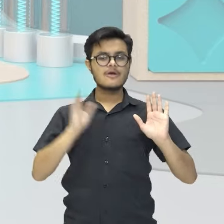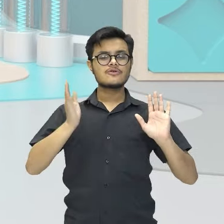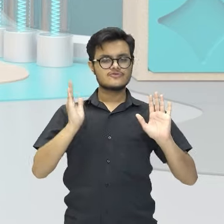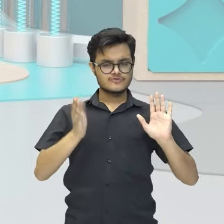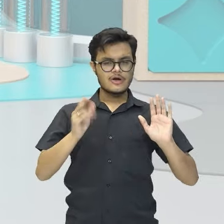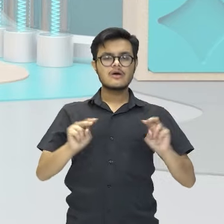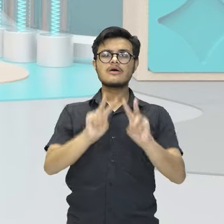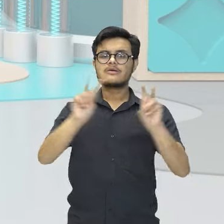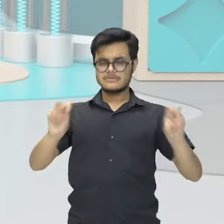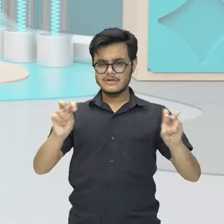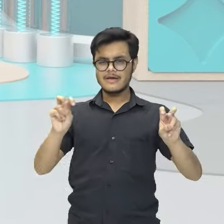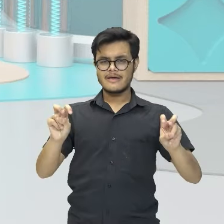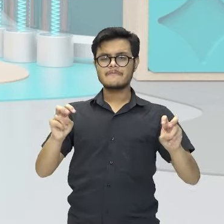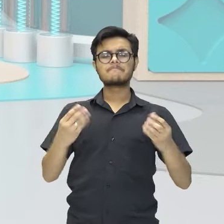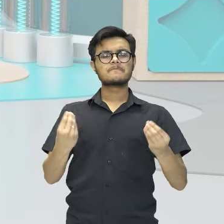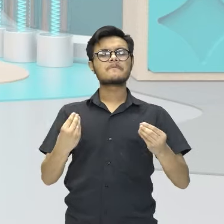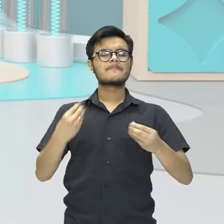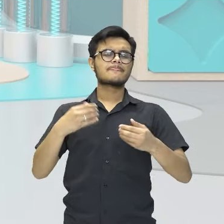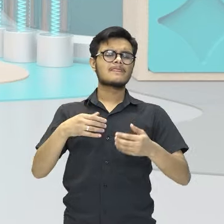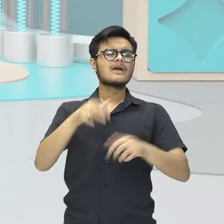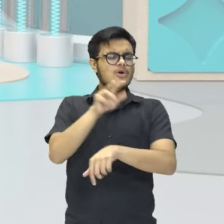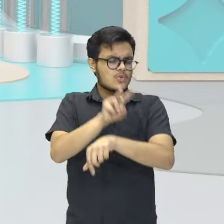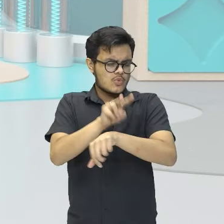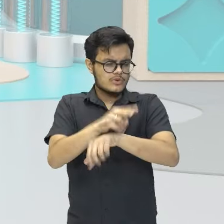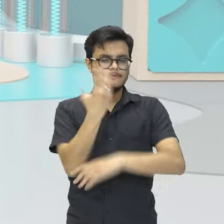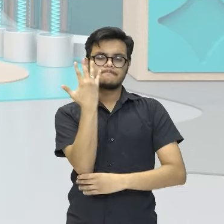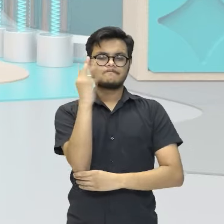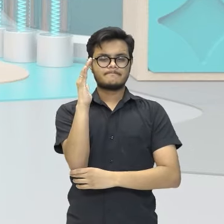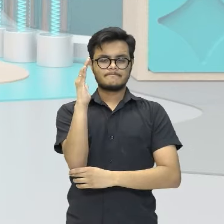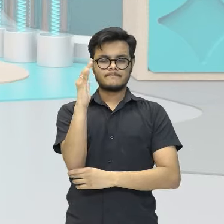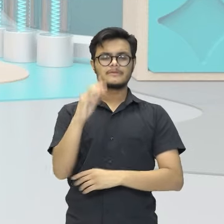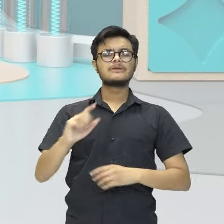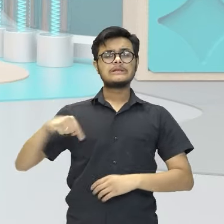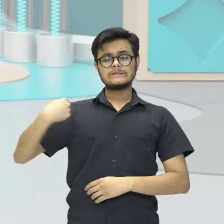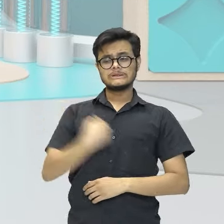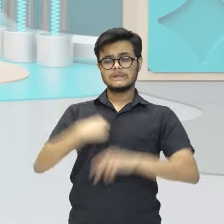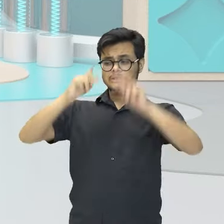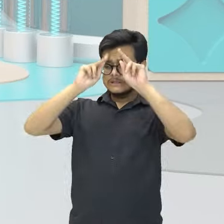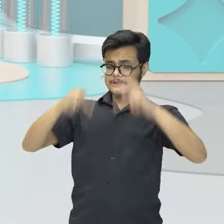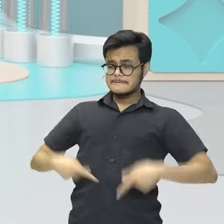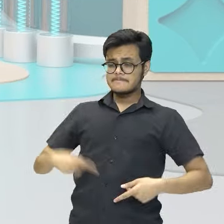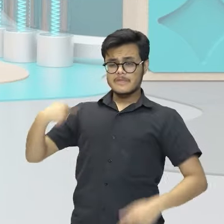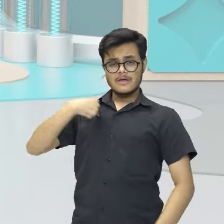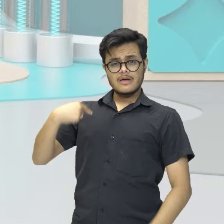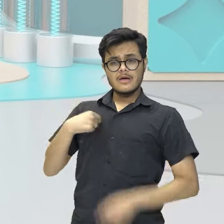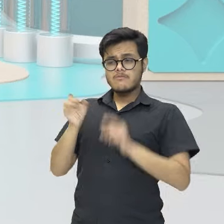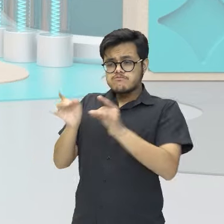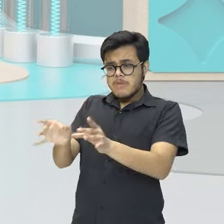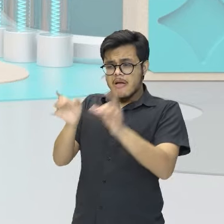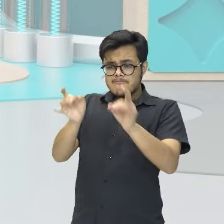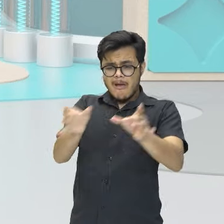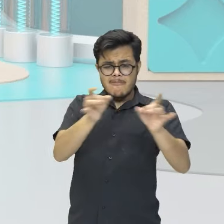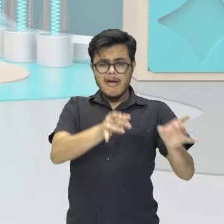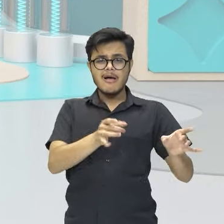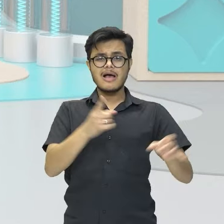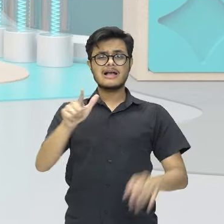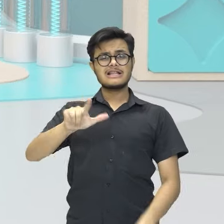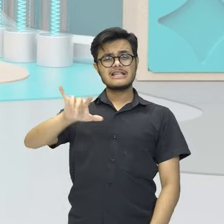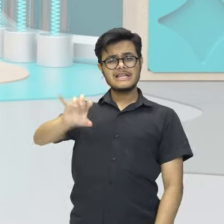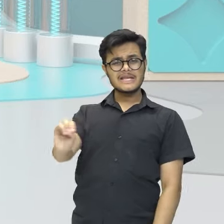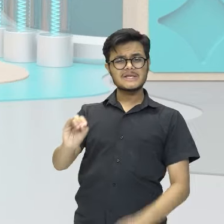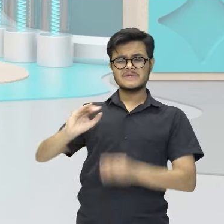problemática da preservação ambiental né que o ser humano tem deixado de lado e e que cada vez mais tem se